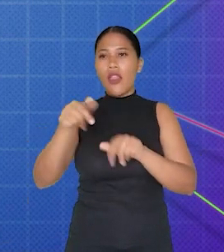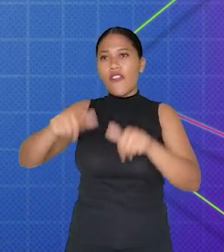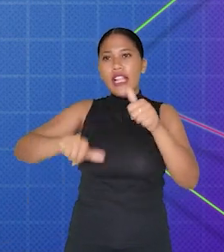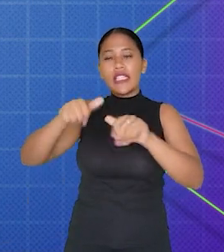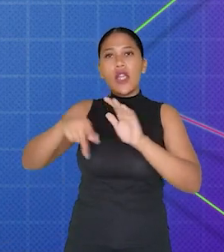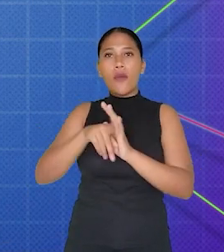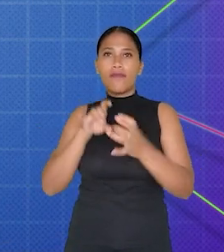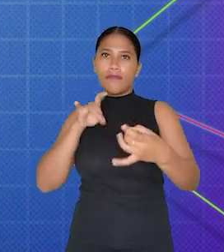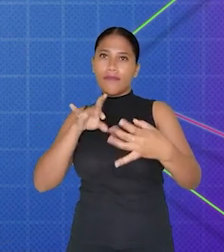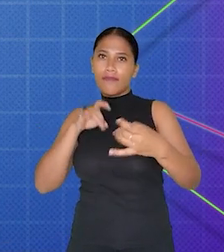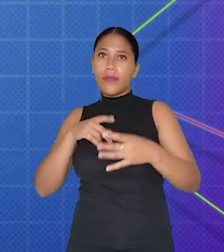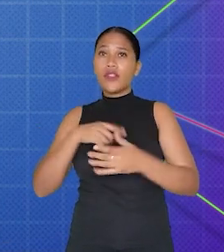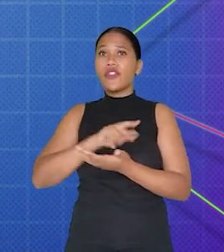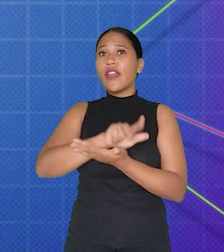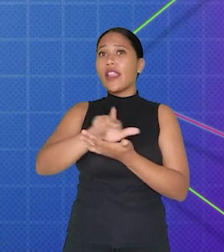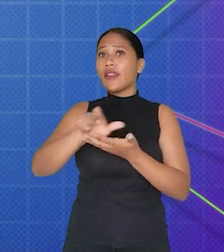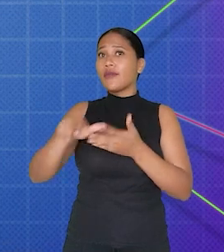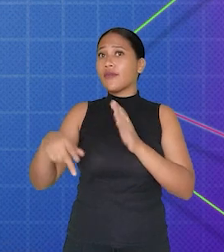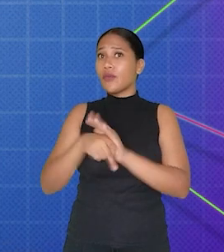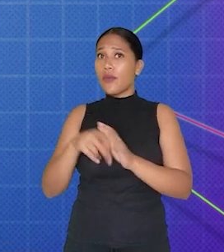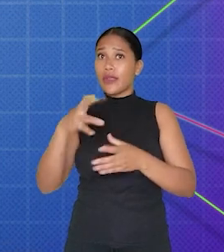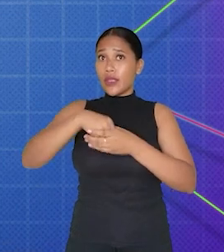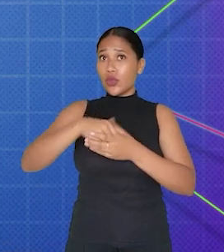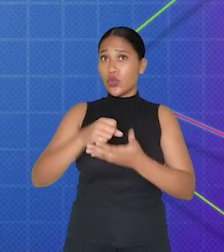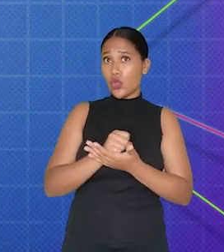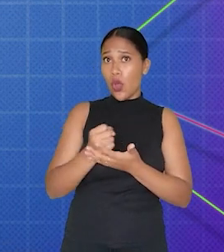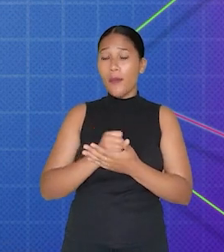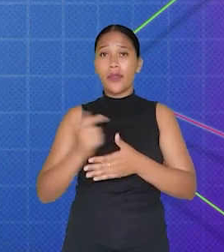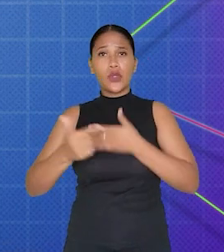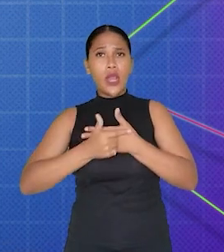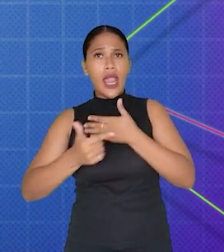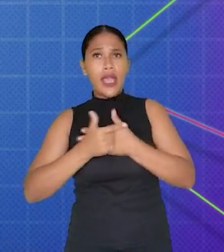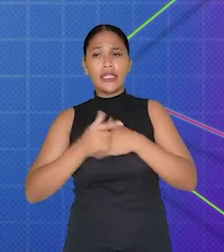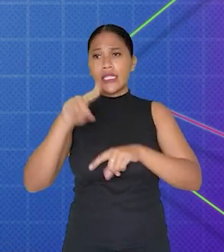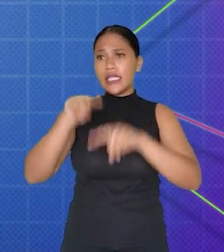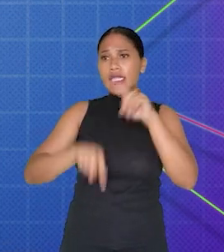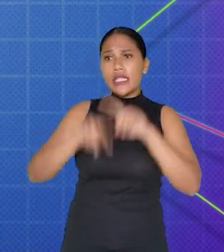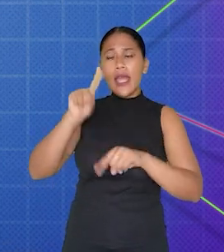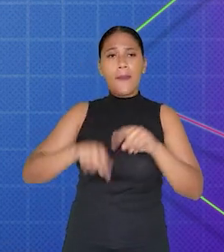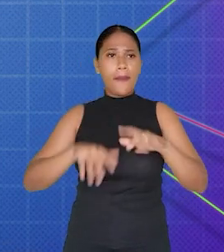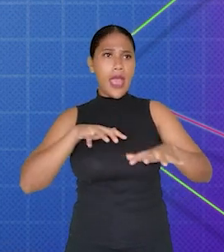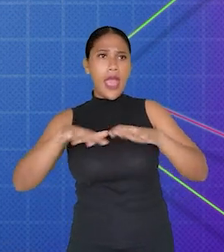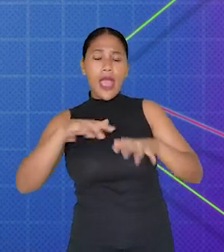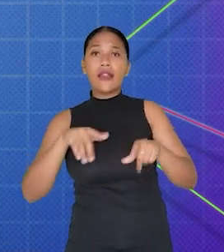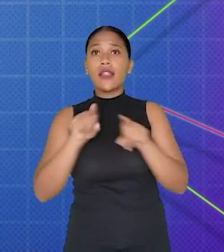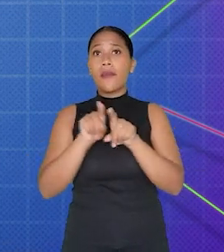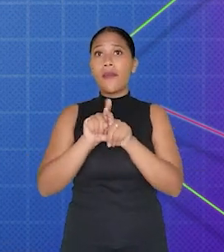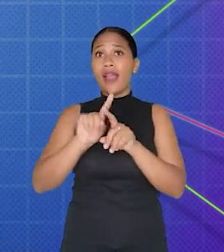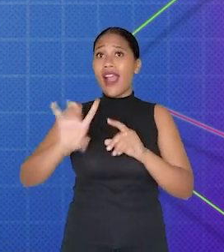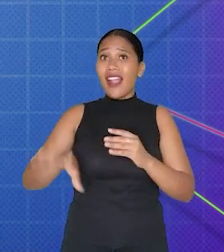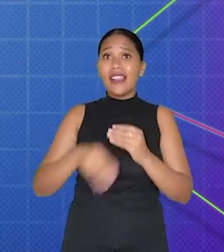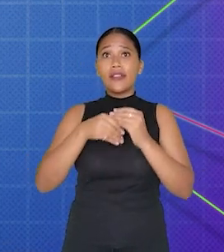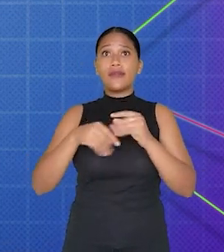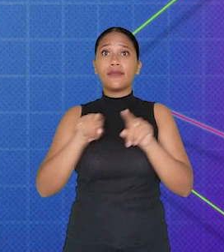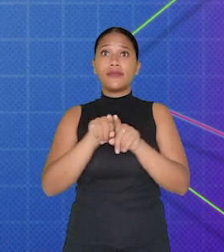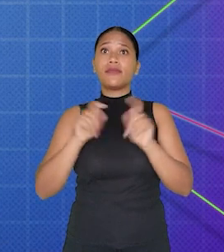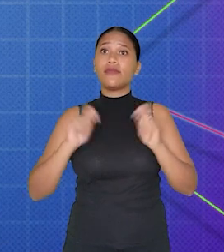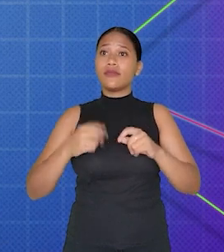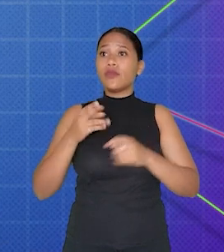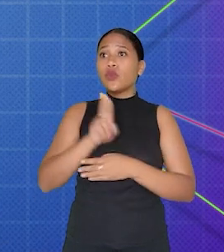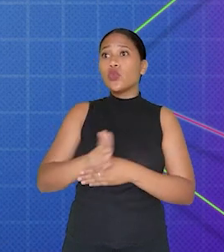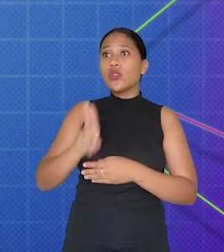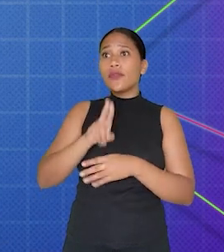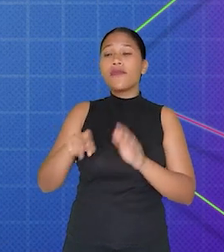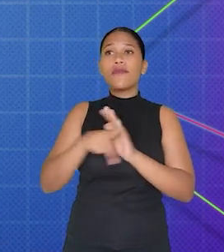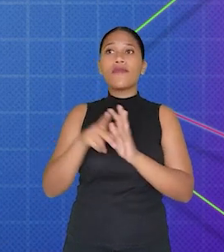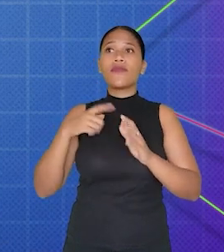do jogo e a avaliação de respostas dos jogadores aos diferentes elementos do jogo, como personagens, itens, mecânicas. Além disso, os